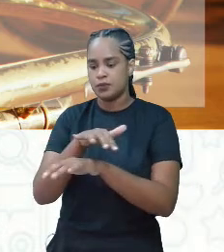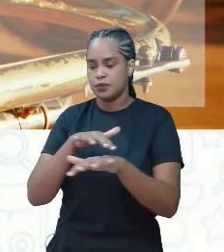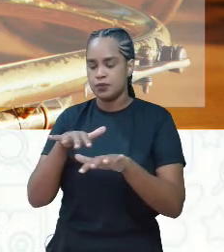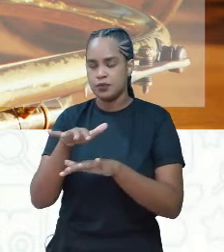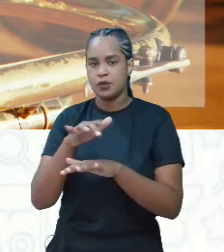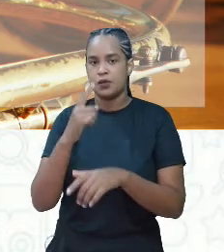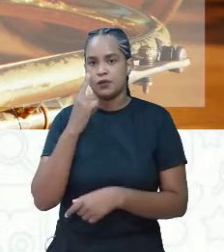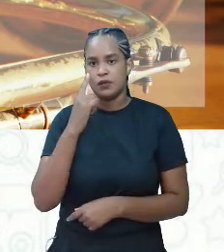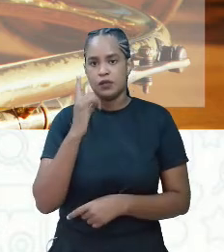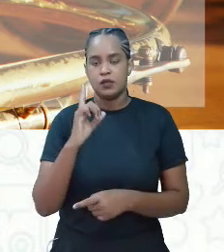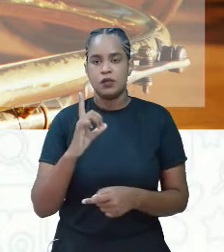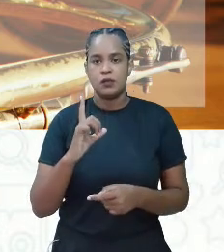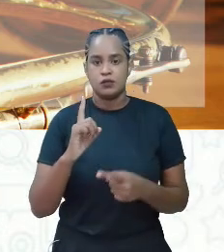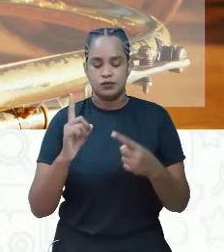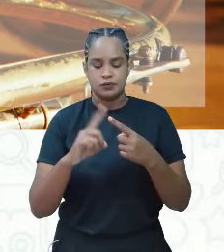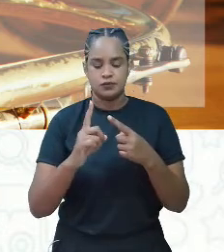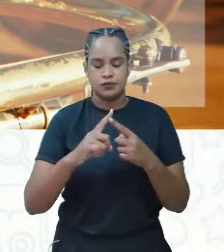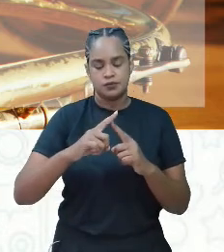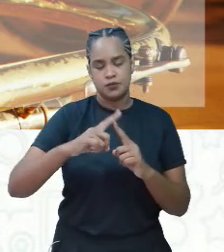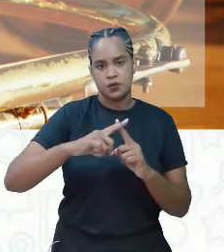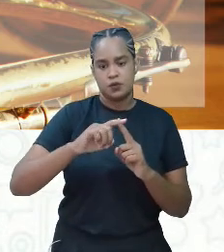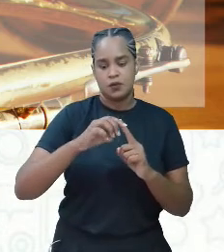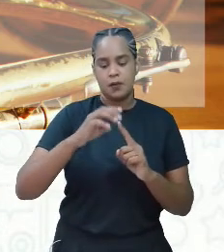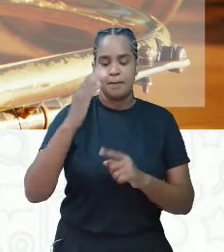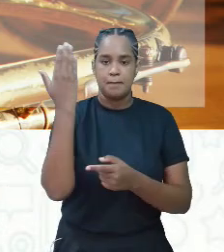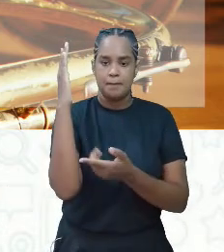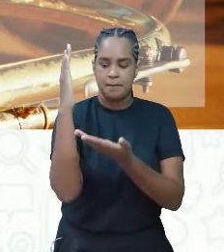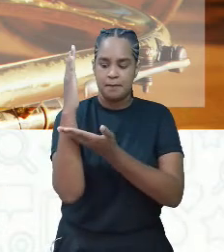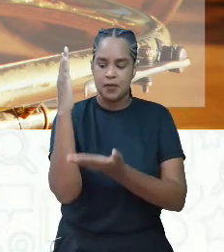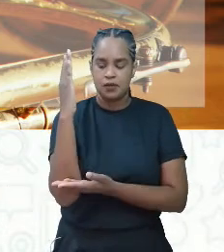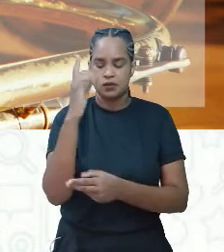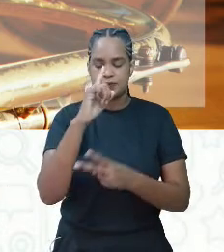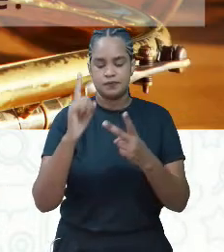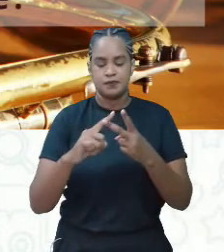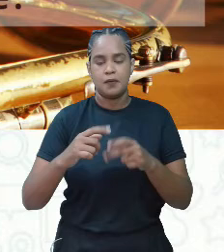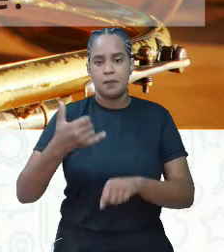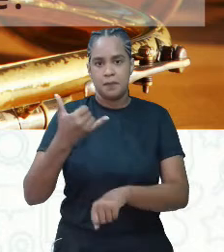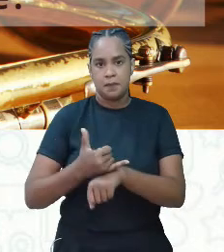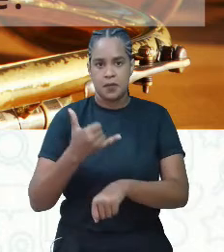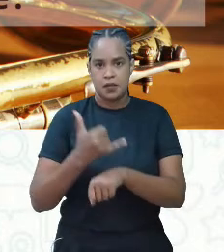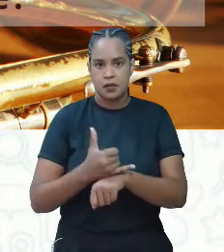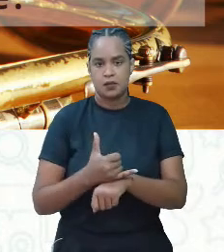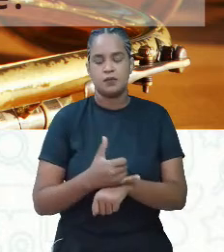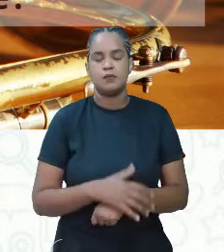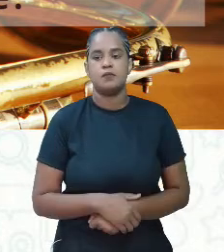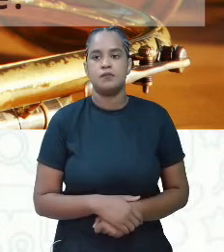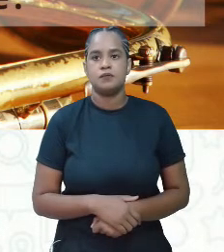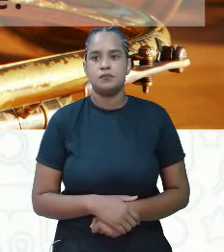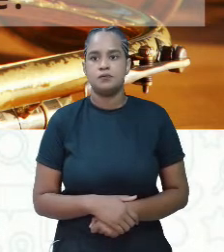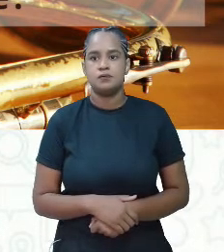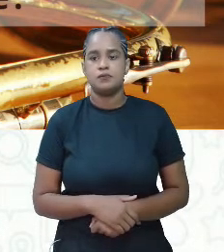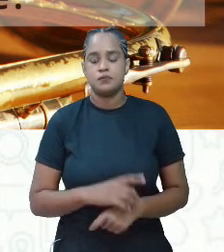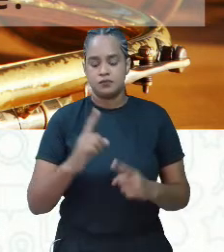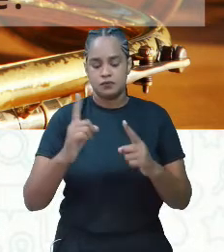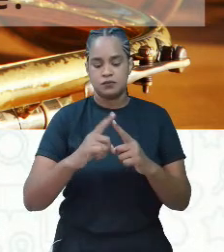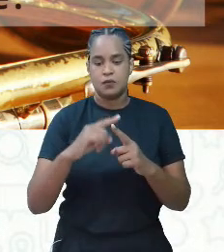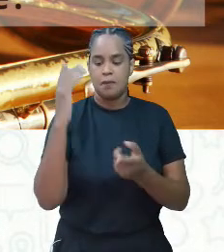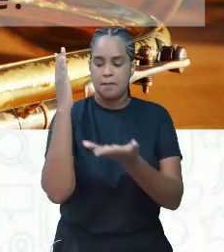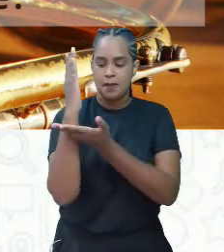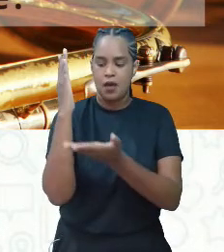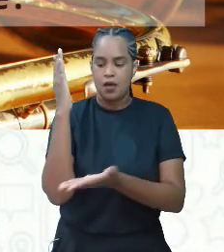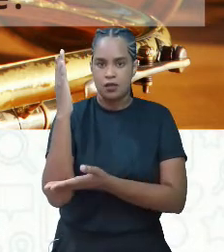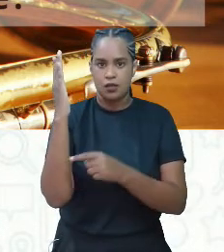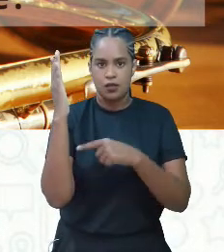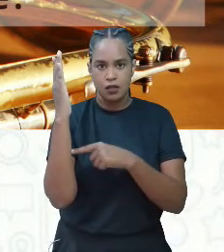basicamente dois tipos, que são as madeiras e os metais. Vamos ver mais um pouquinho. Os de madeira, o som é produzido